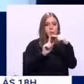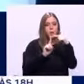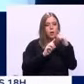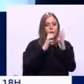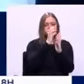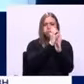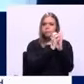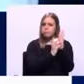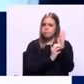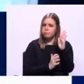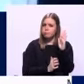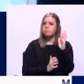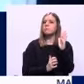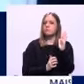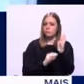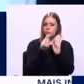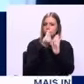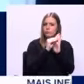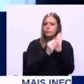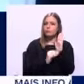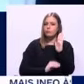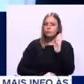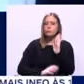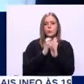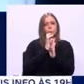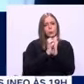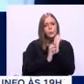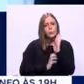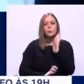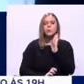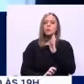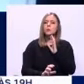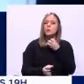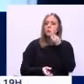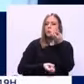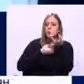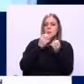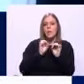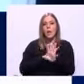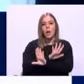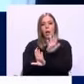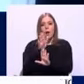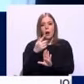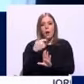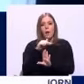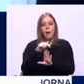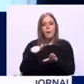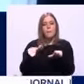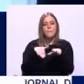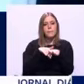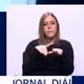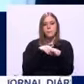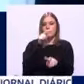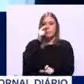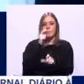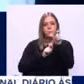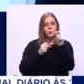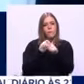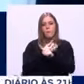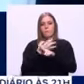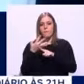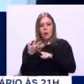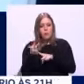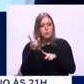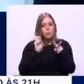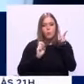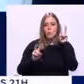bastante desenvolvido. É longo, é fundamentado, conta com a participação de várias pessoas que foram